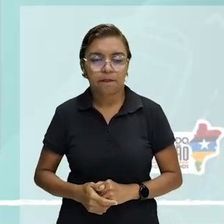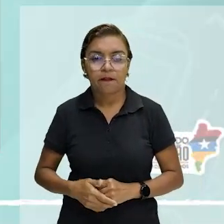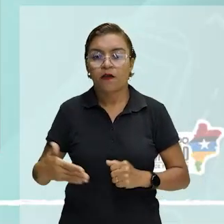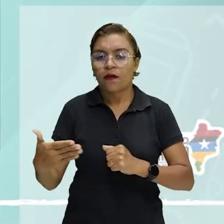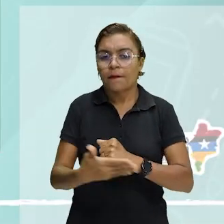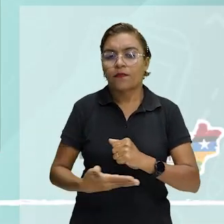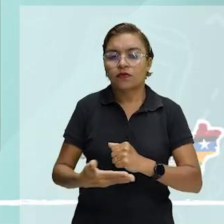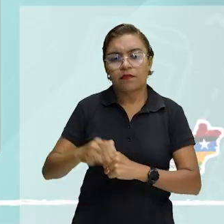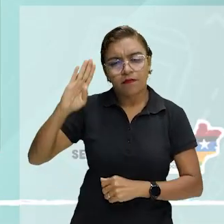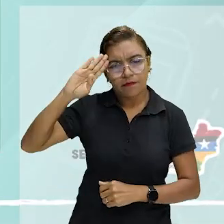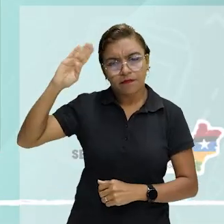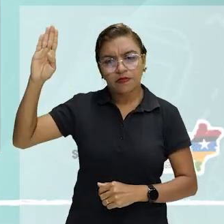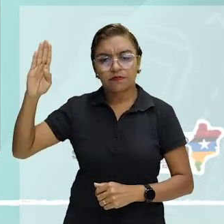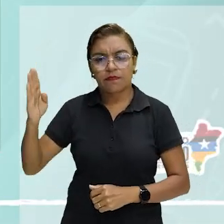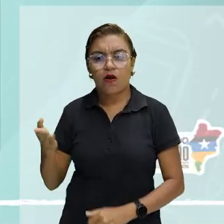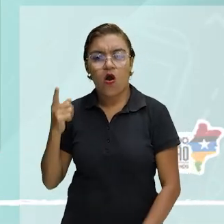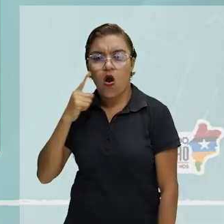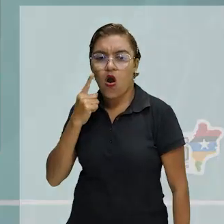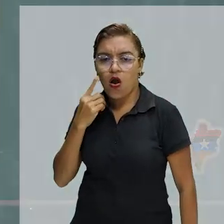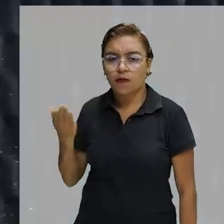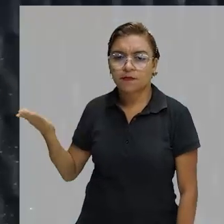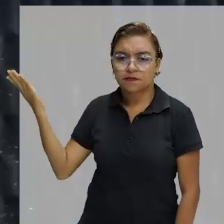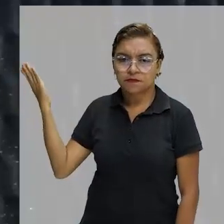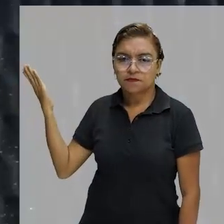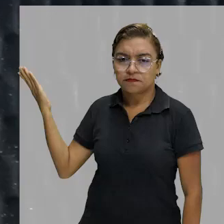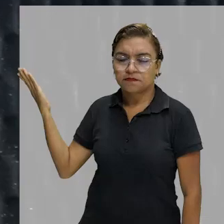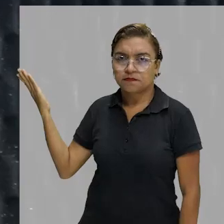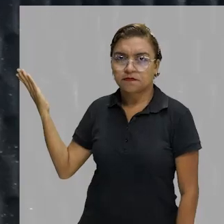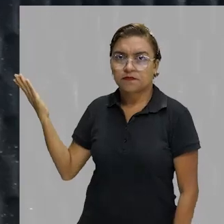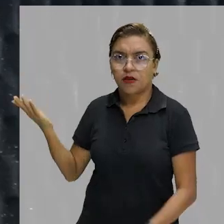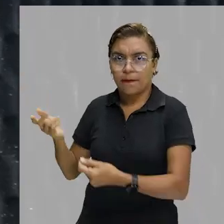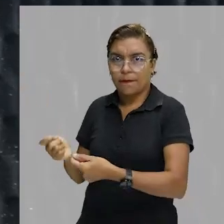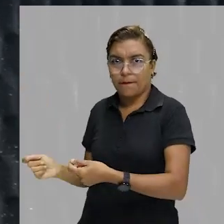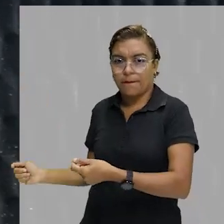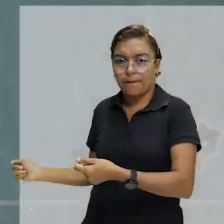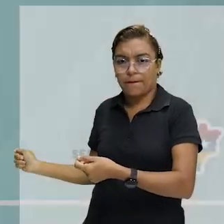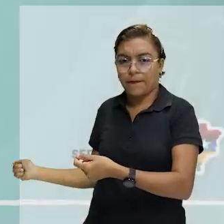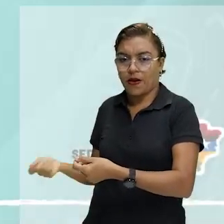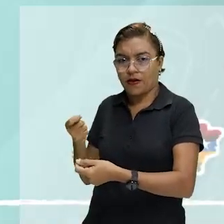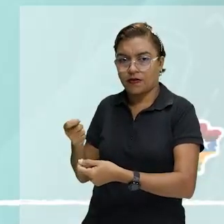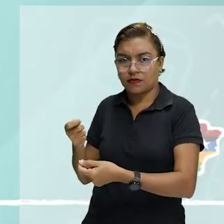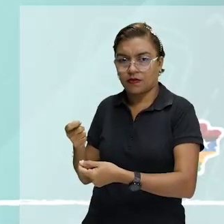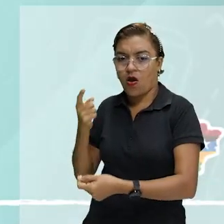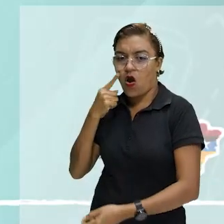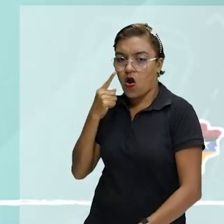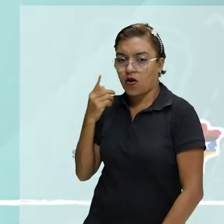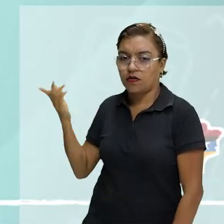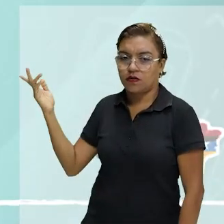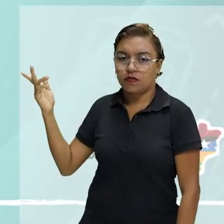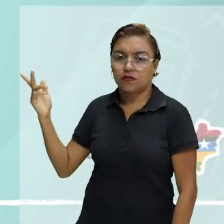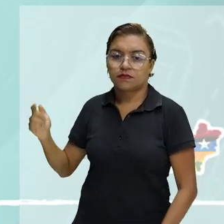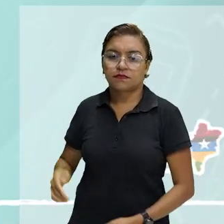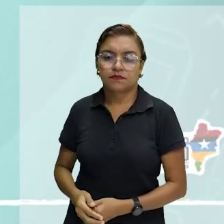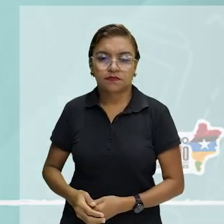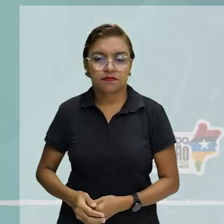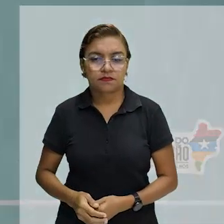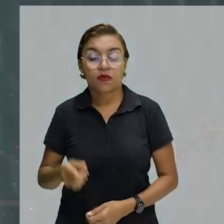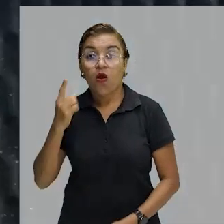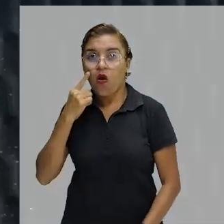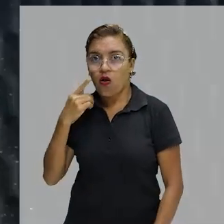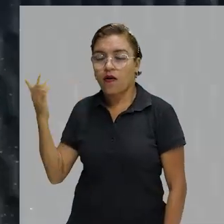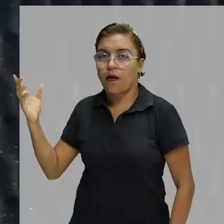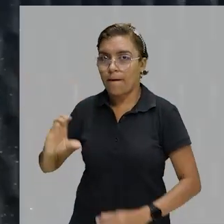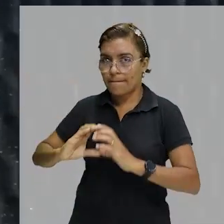fundamentos, nós temos forehand, que é golpear a bolinha com a frente da raquete. Backhand, que é golpear a bolinha com a